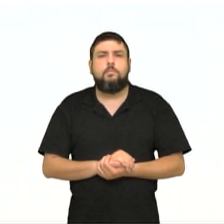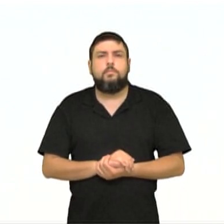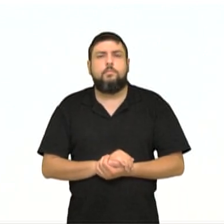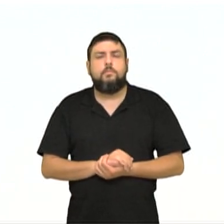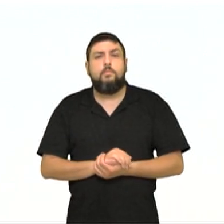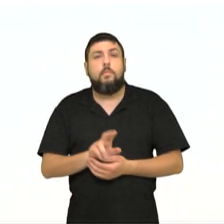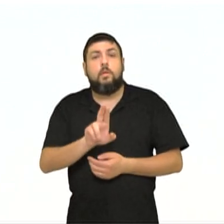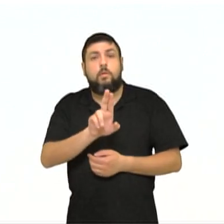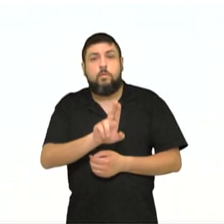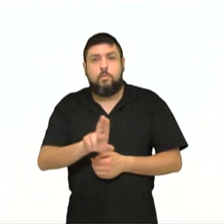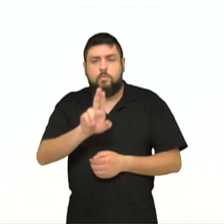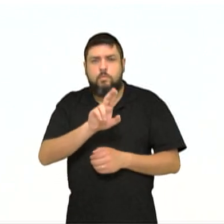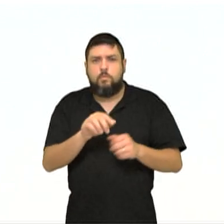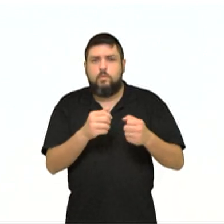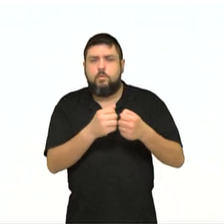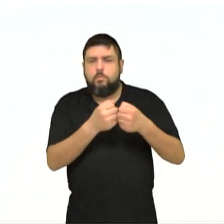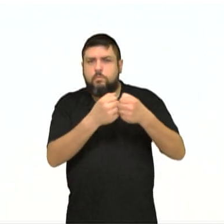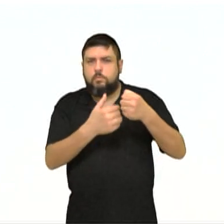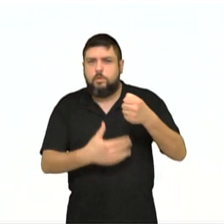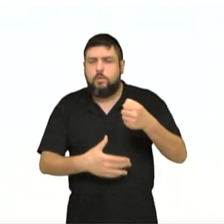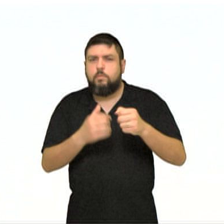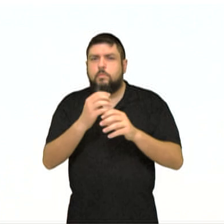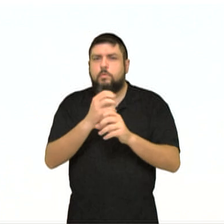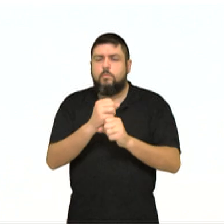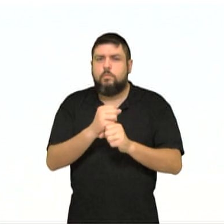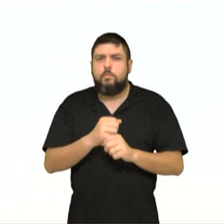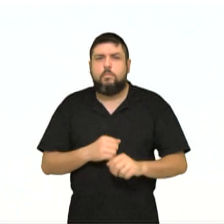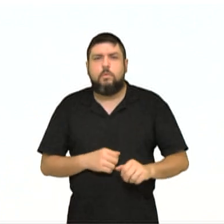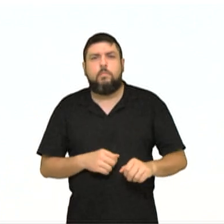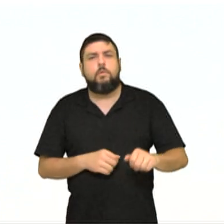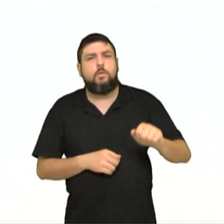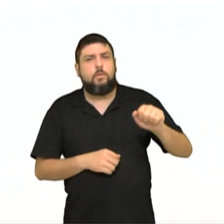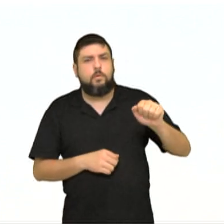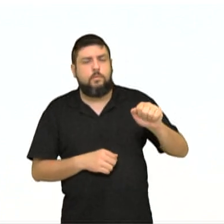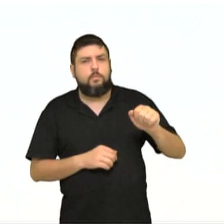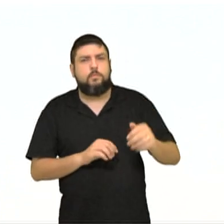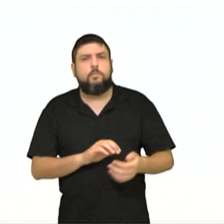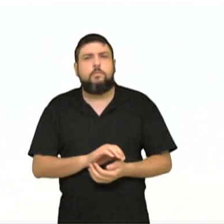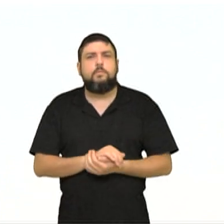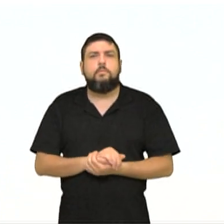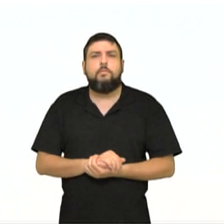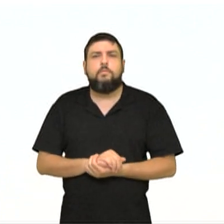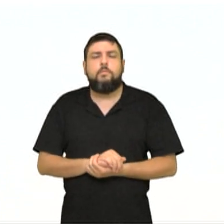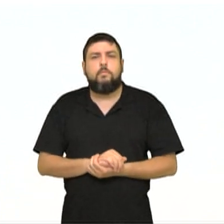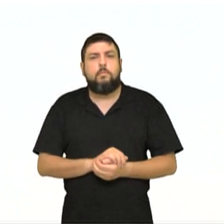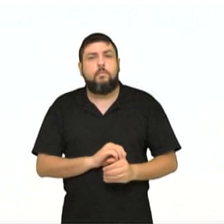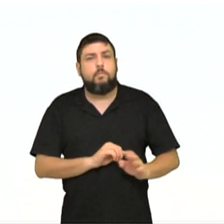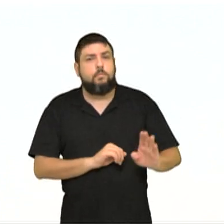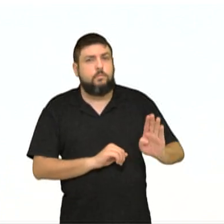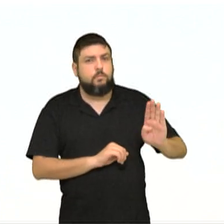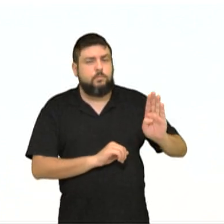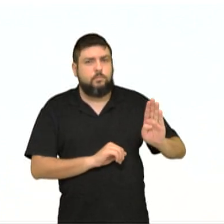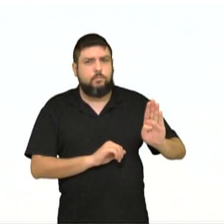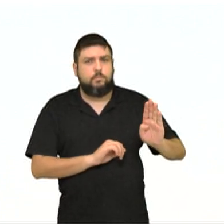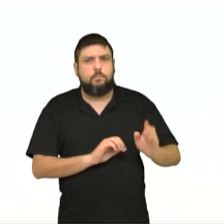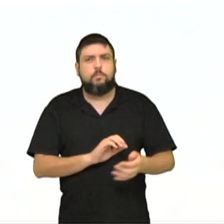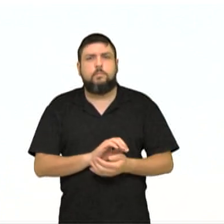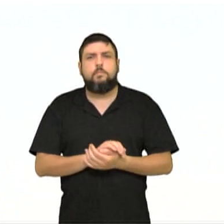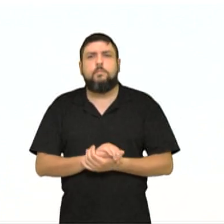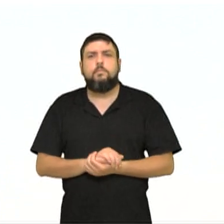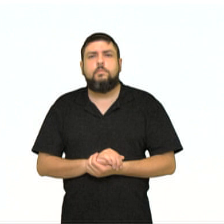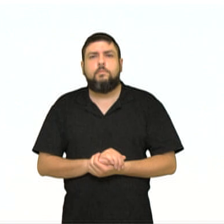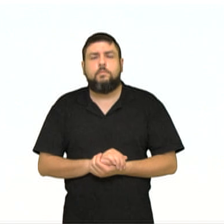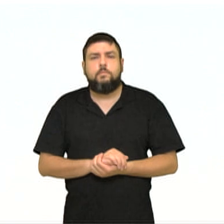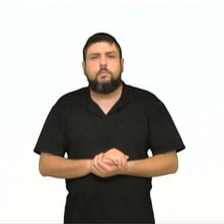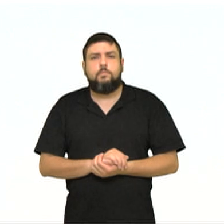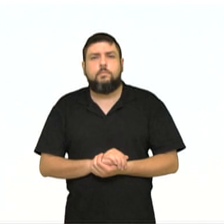Usando a fatoração, calcule. Na letra A, 42 vezes 5. Letra B, 58 vezes 3 mais 58